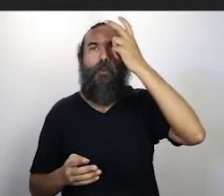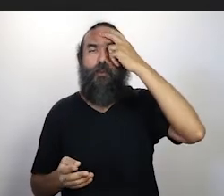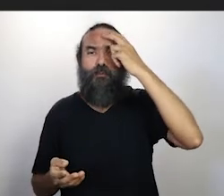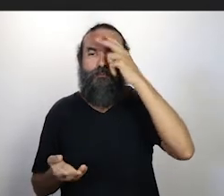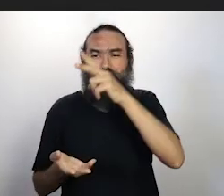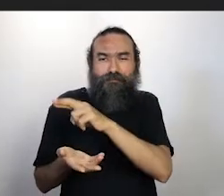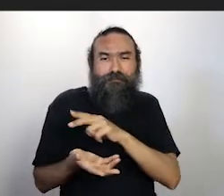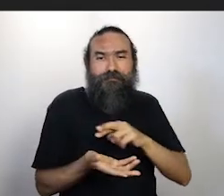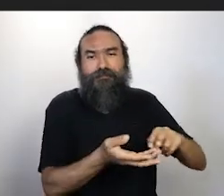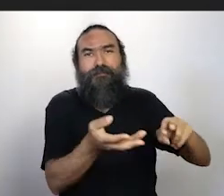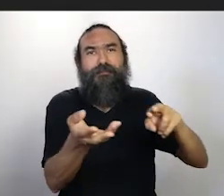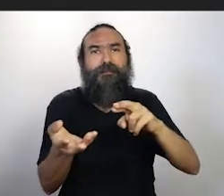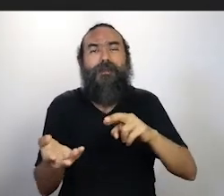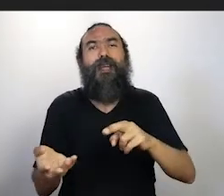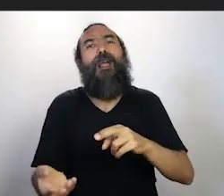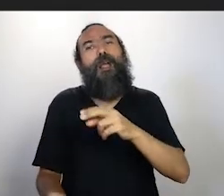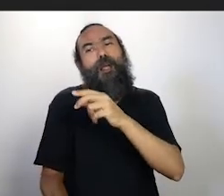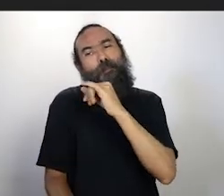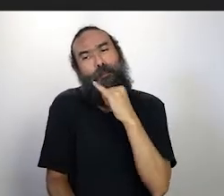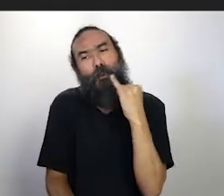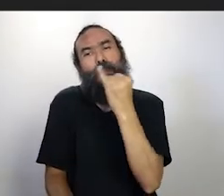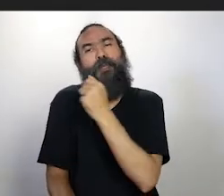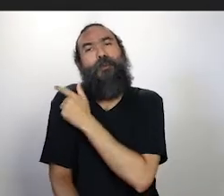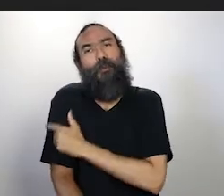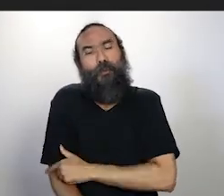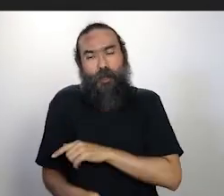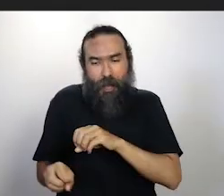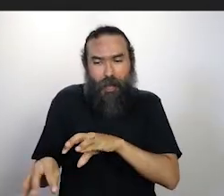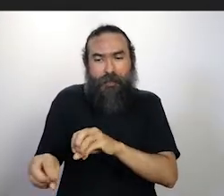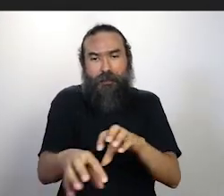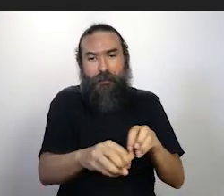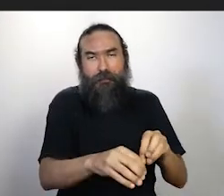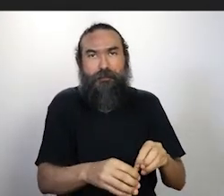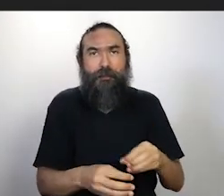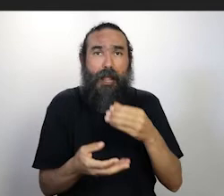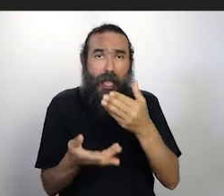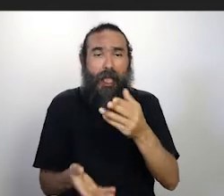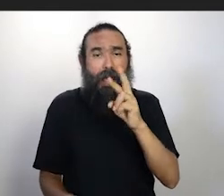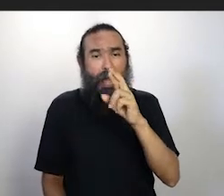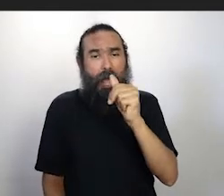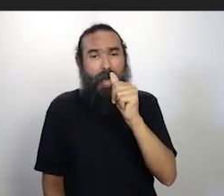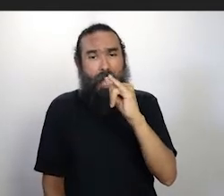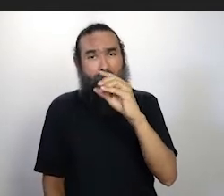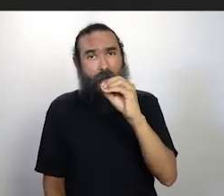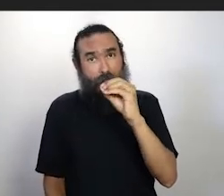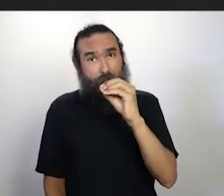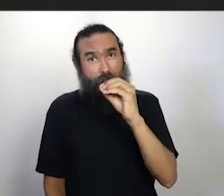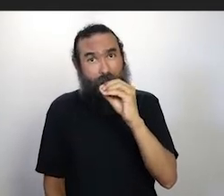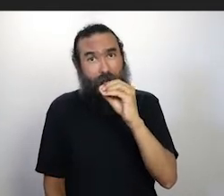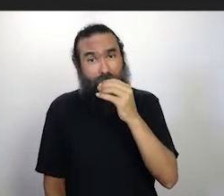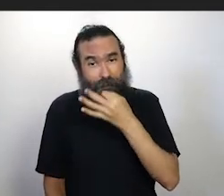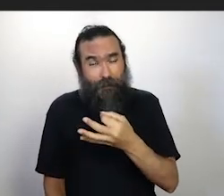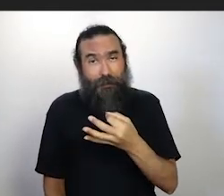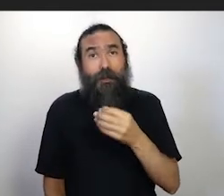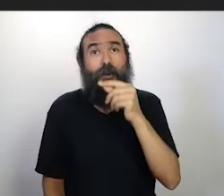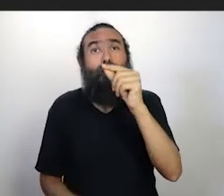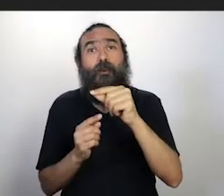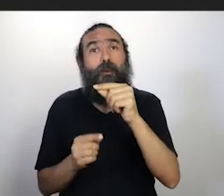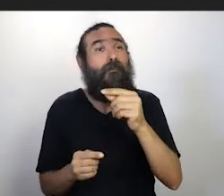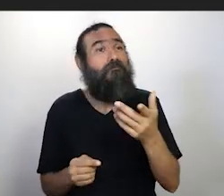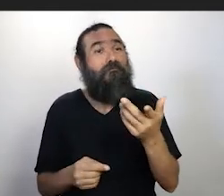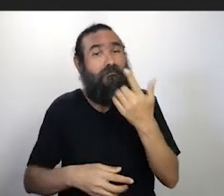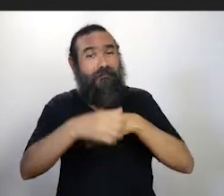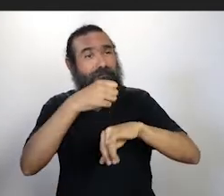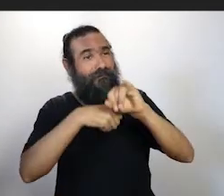processo educativo. A rádio ela tem essa facilidade no sentido de que ela tem um amplo alcance, não depende da